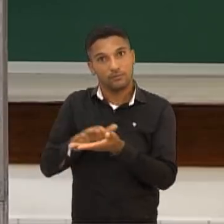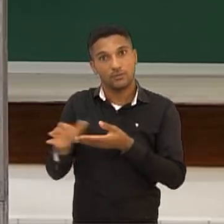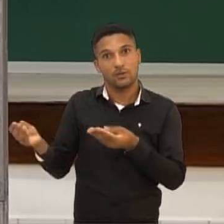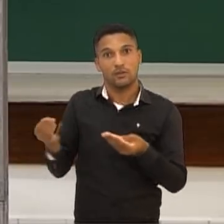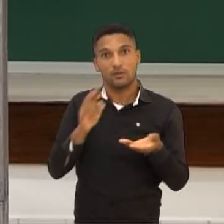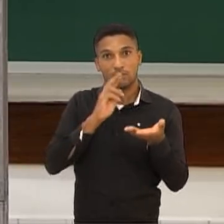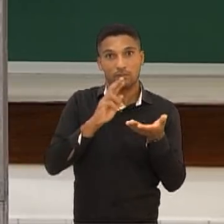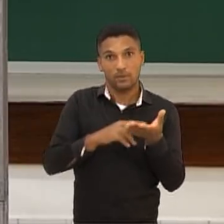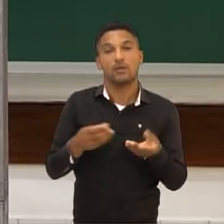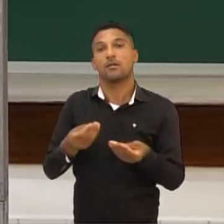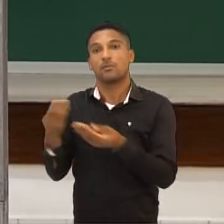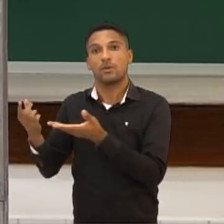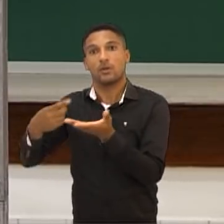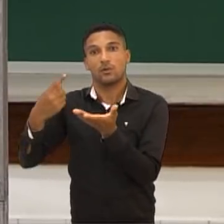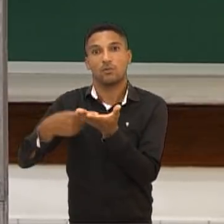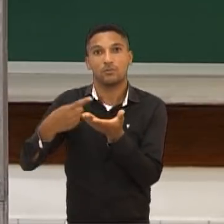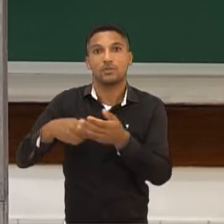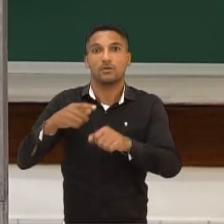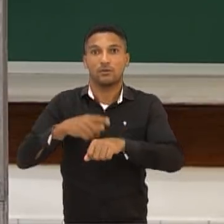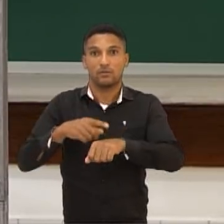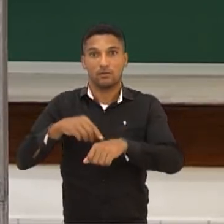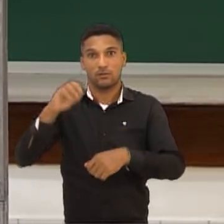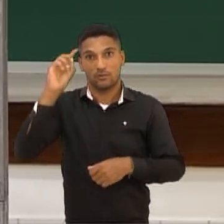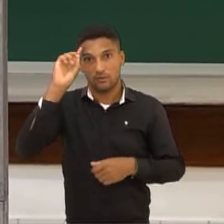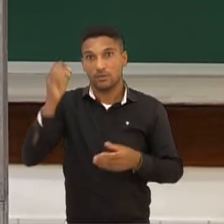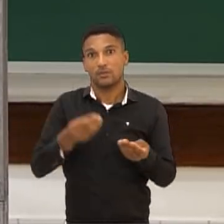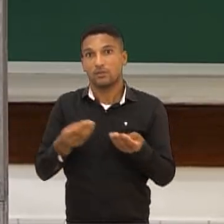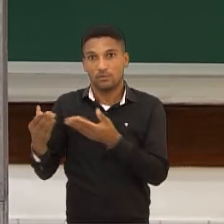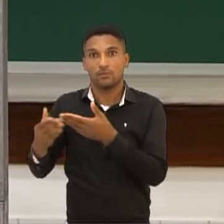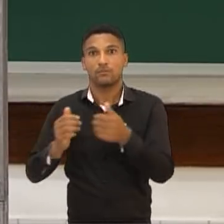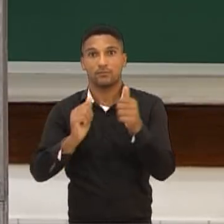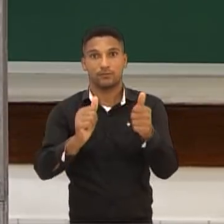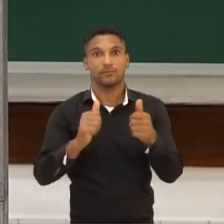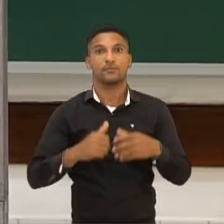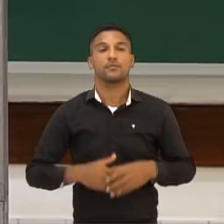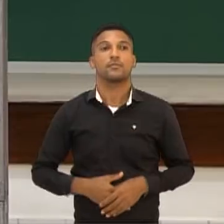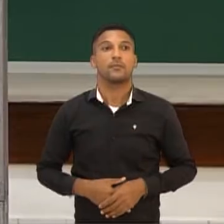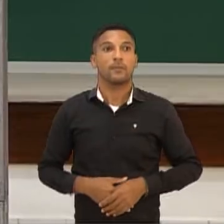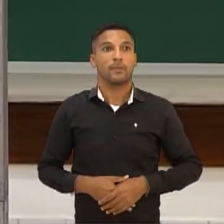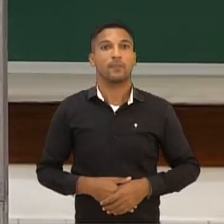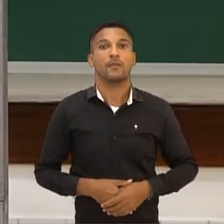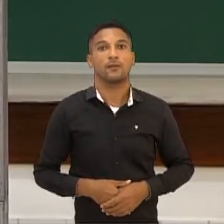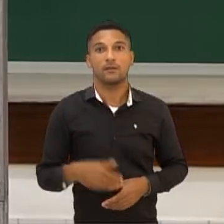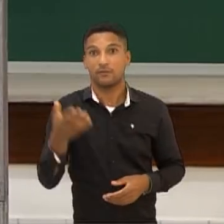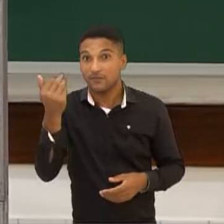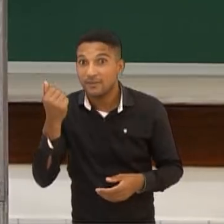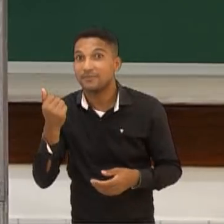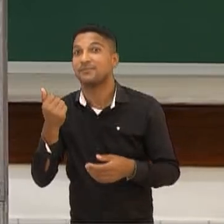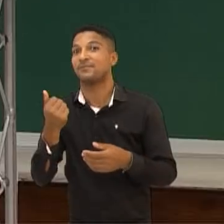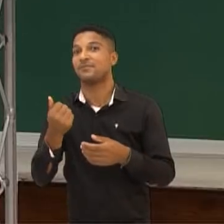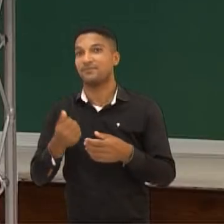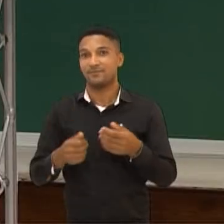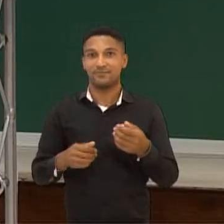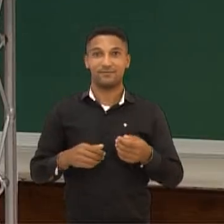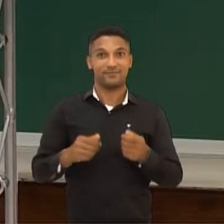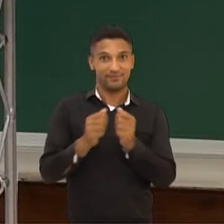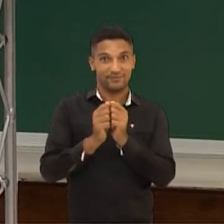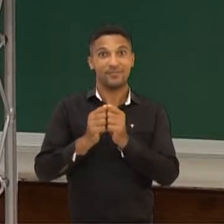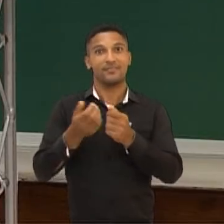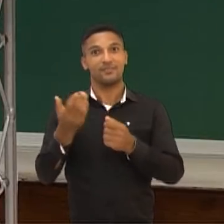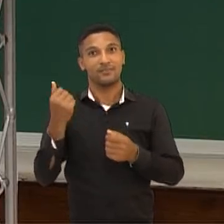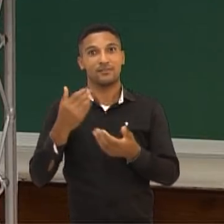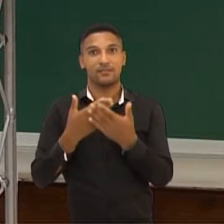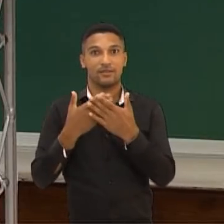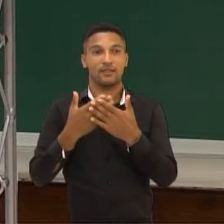e horário combinado, né? Fiquem espertos aí, fiquem ligados, tá bom? Vem com a prof aqui, com o Isaías, para a aula de hoje, ó.